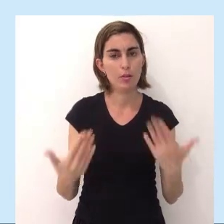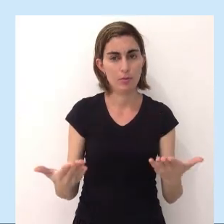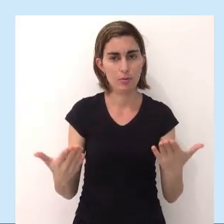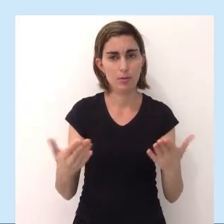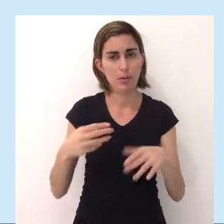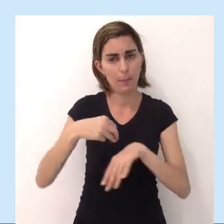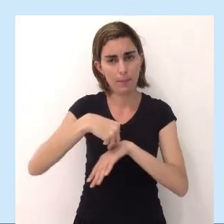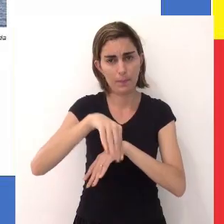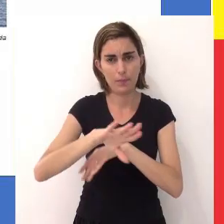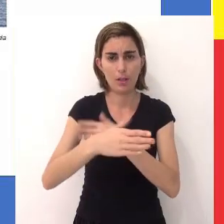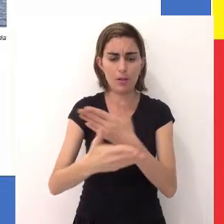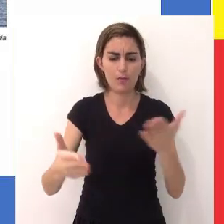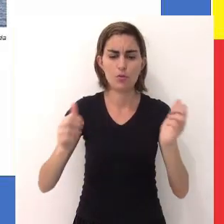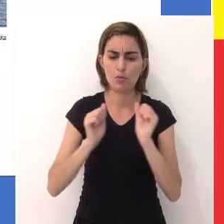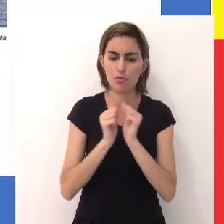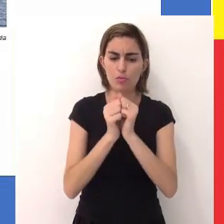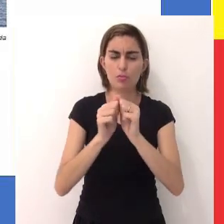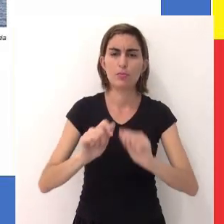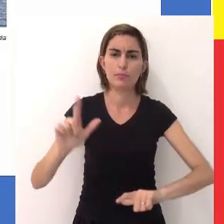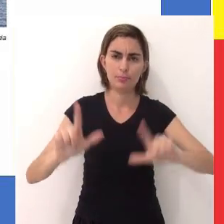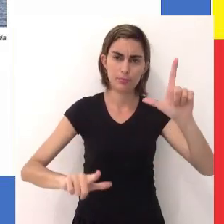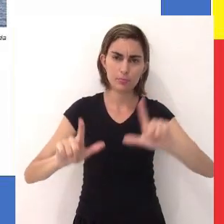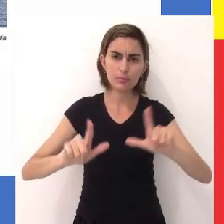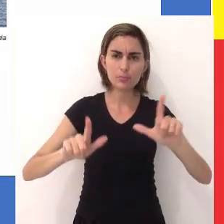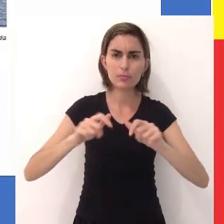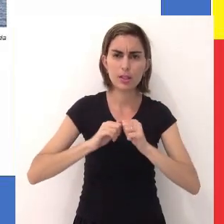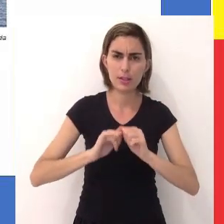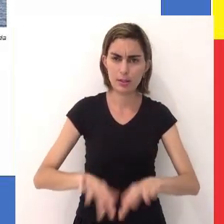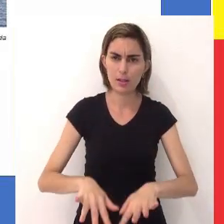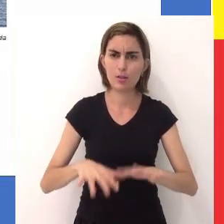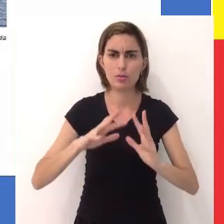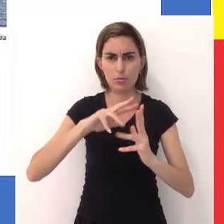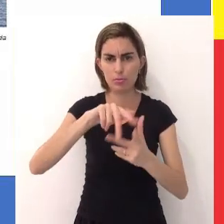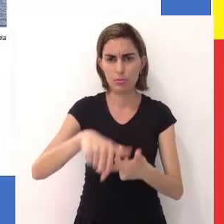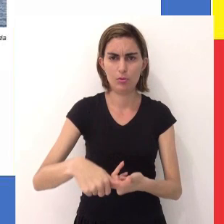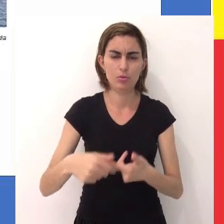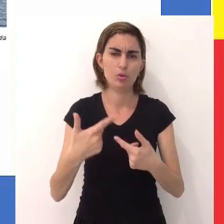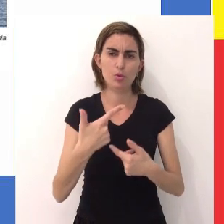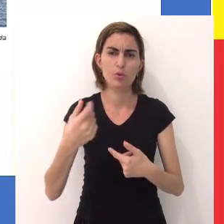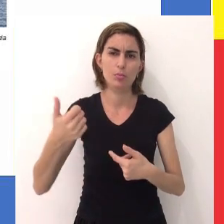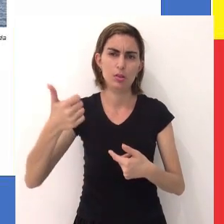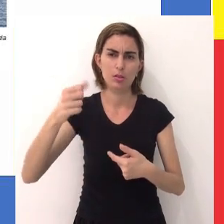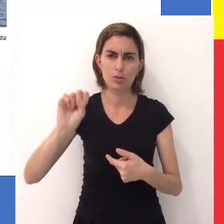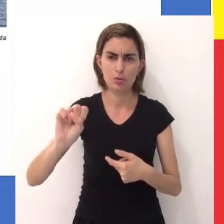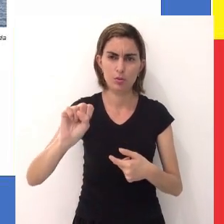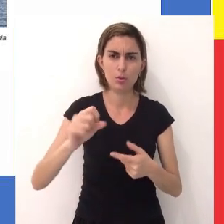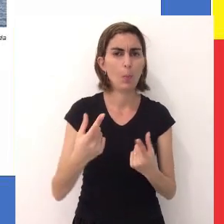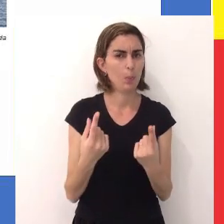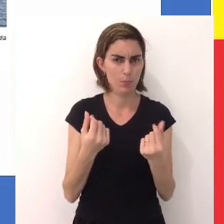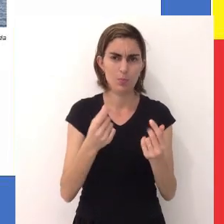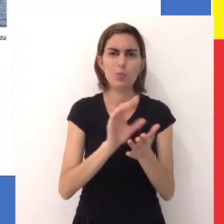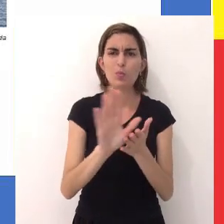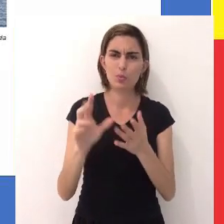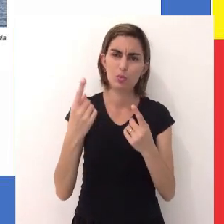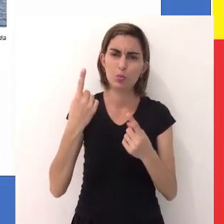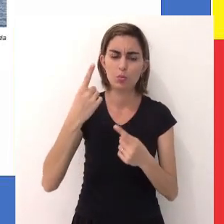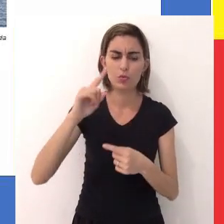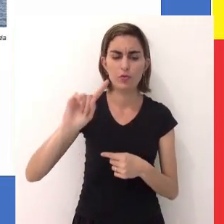vai ter uma matéria também que vocês acompanham em tela sobre os gastos militares no mundo, tá? Em 2018. Muito dinheiro, tá, gente?